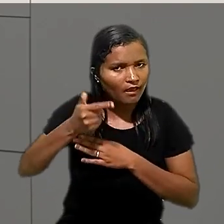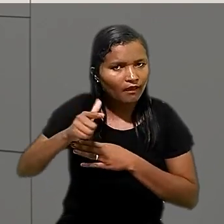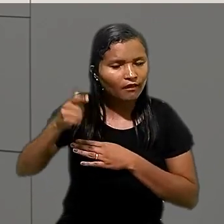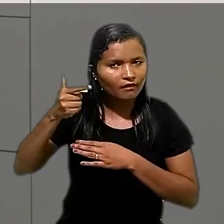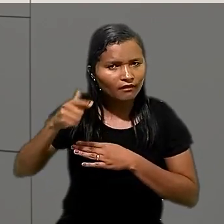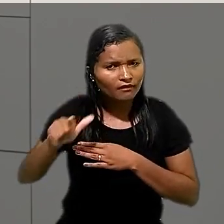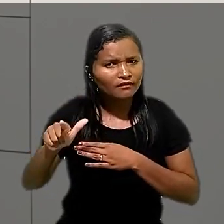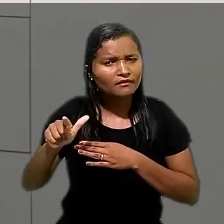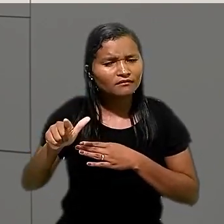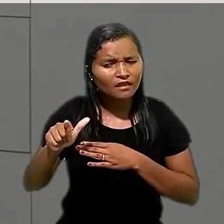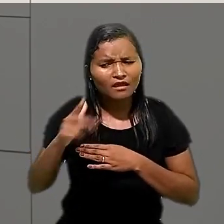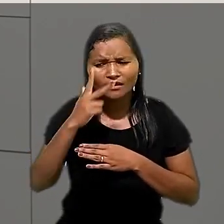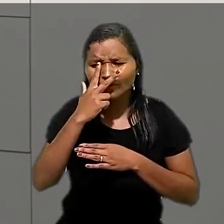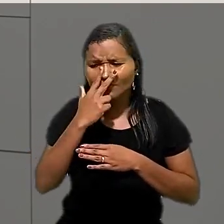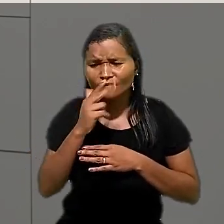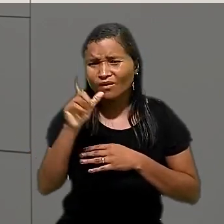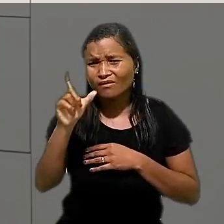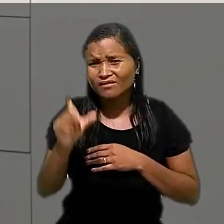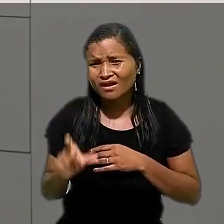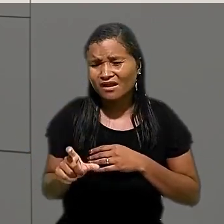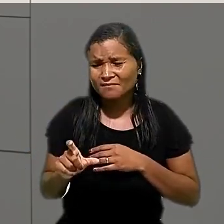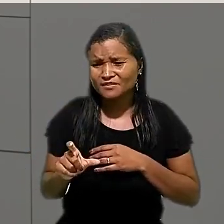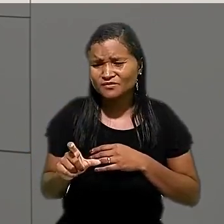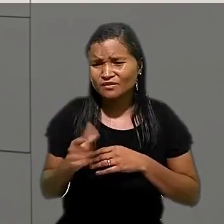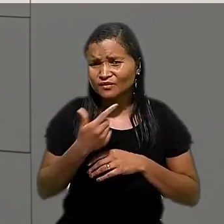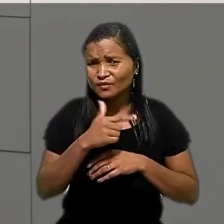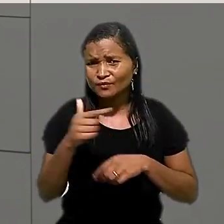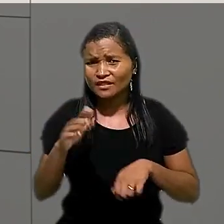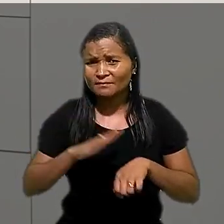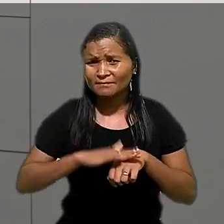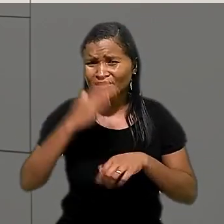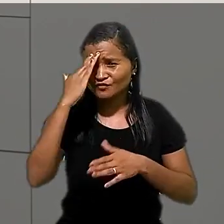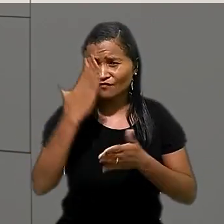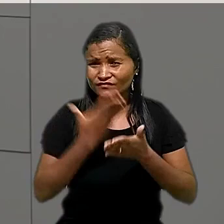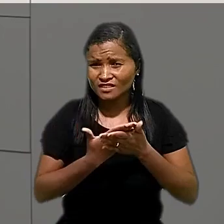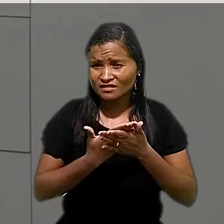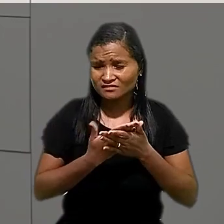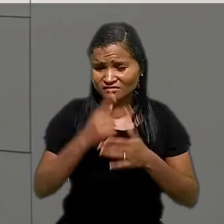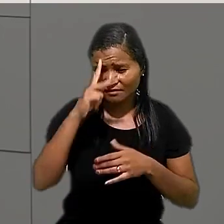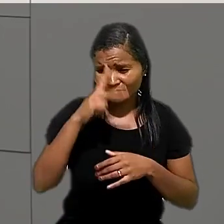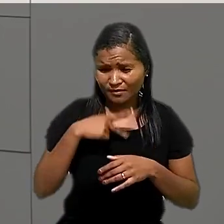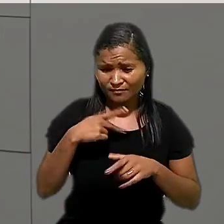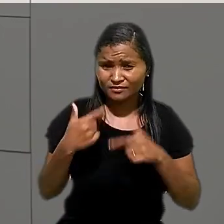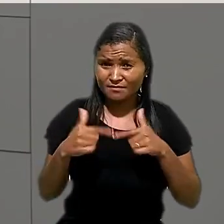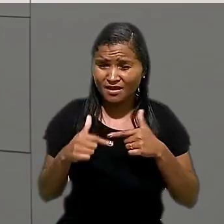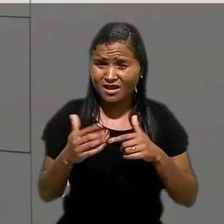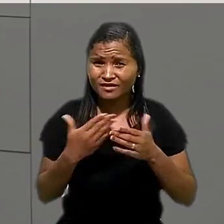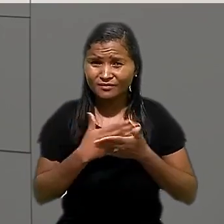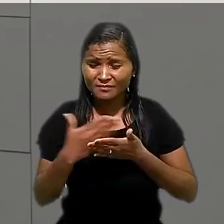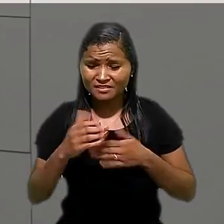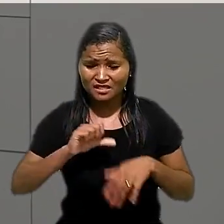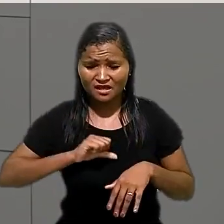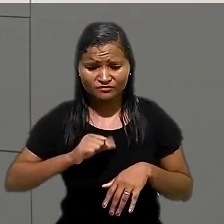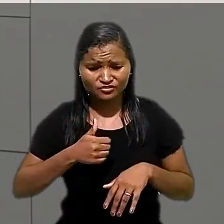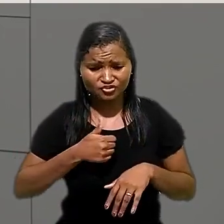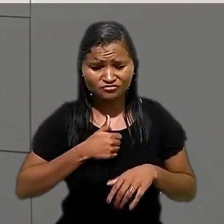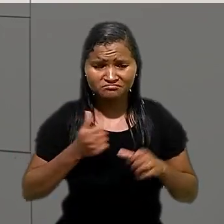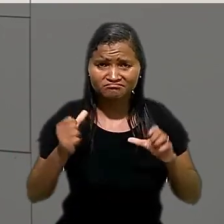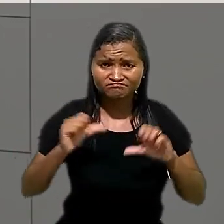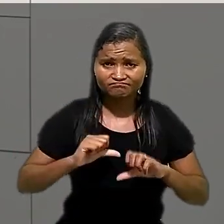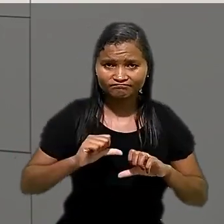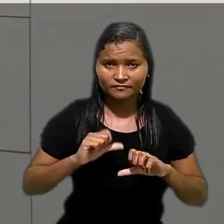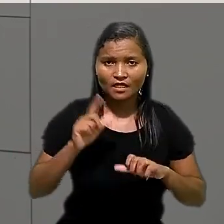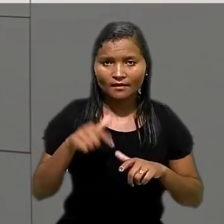acaba fazendo a pessoa não ter mais confiança no próprio trabalho começa a mexer com autoestima dela